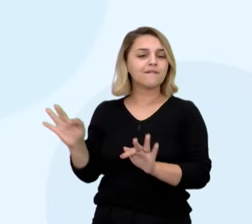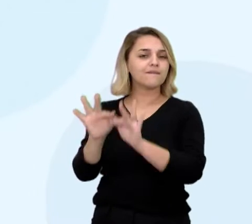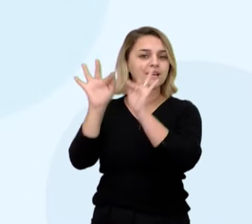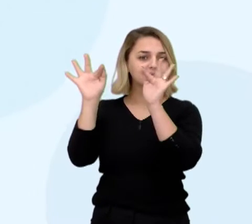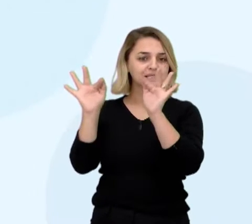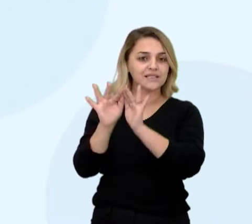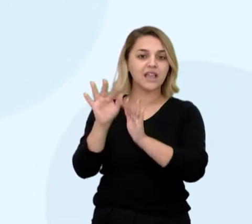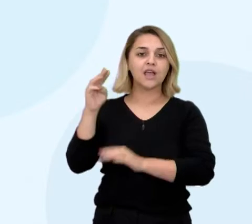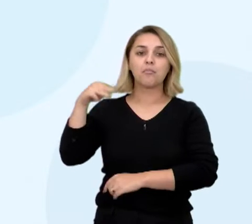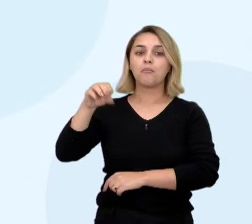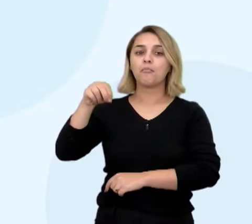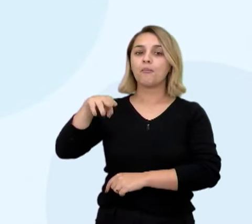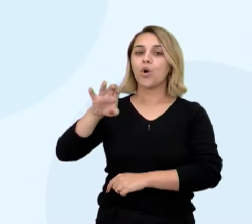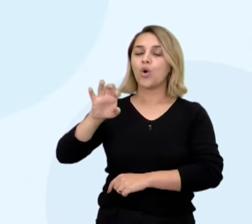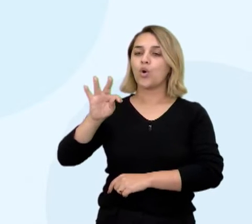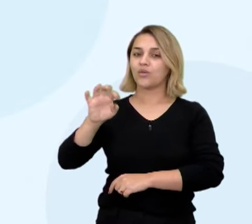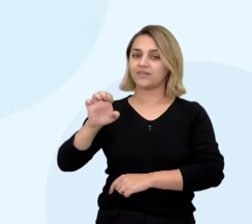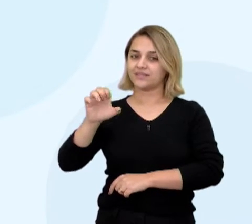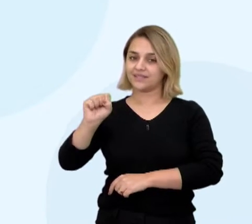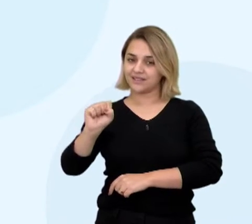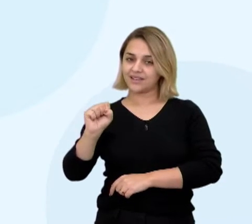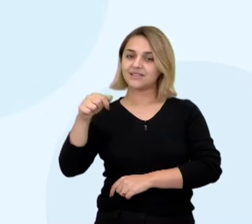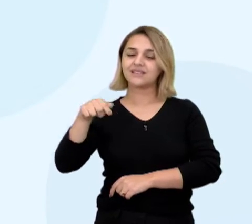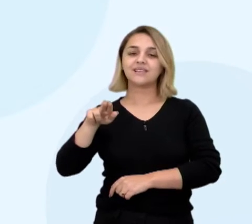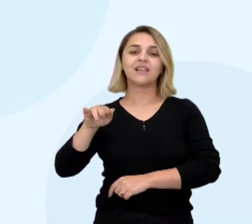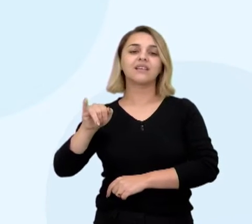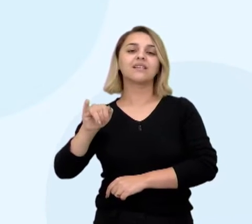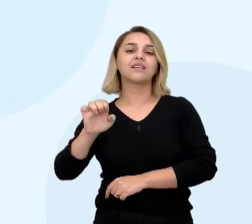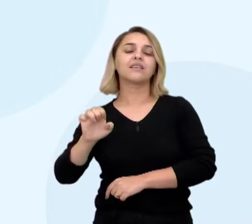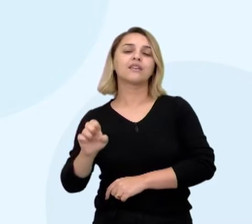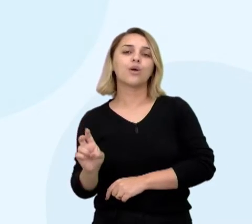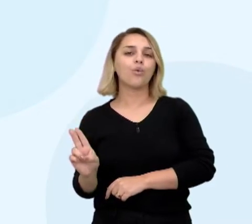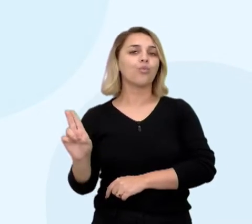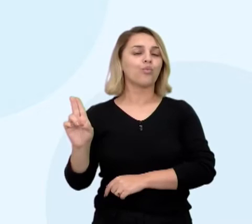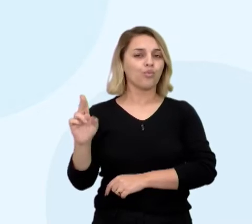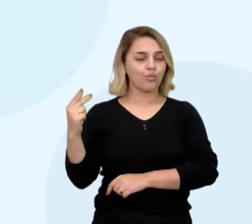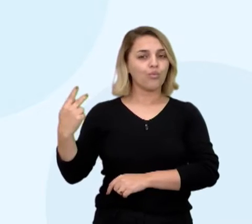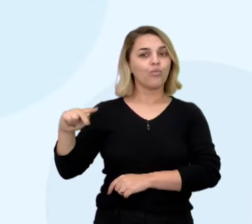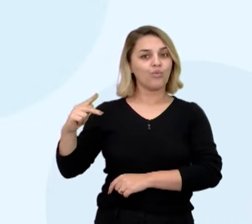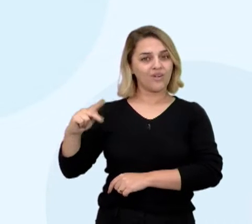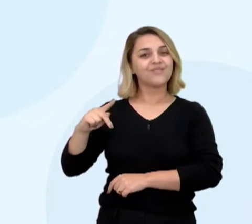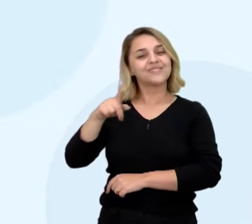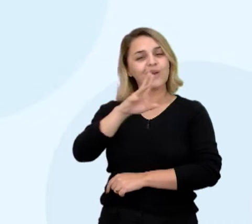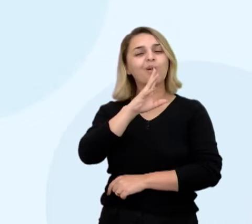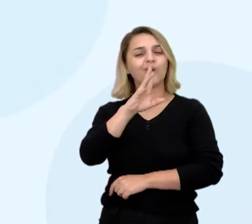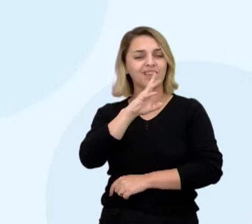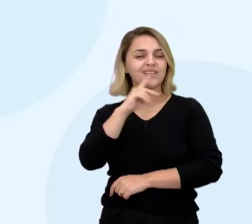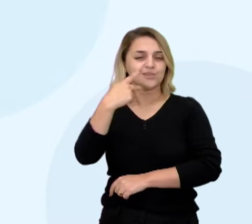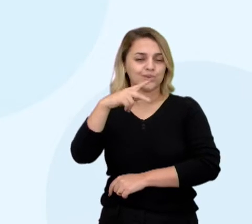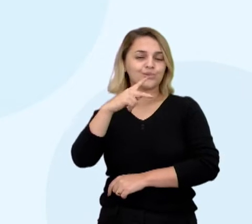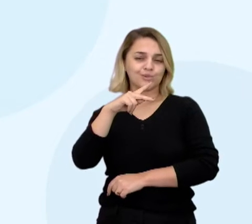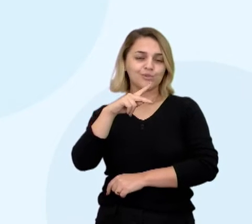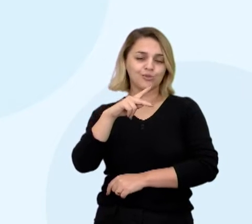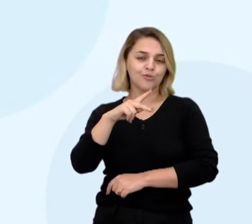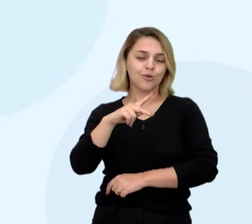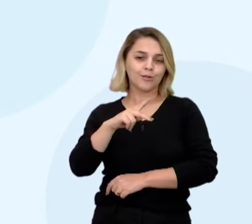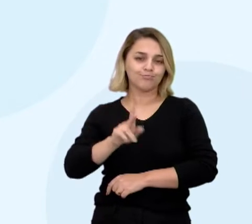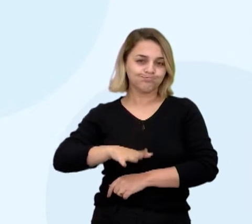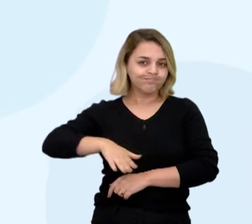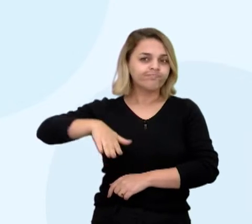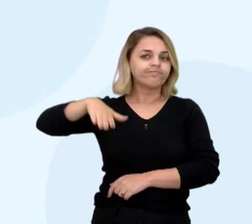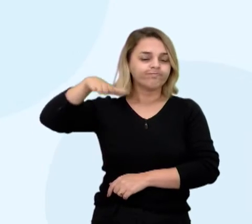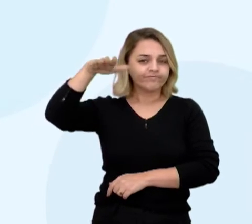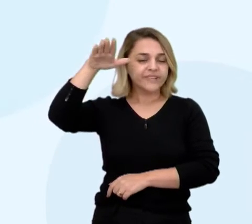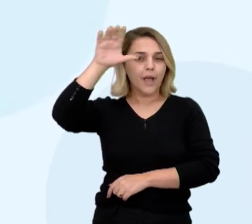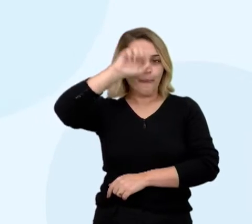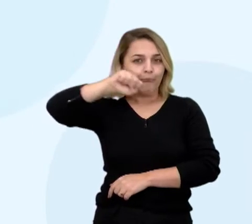que muito possivelmente apareceu aí no decorrer da vida escolar de vocês, principalmente quando a gente estuda a Revolução